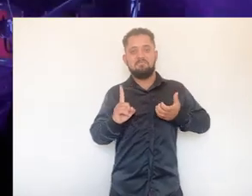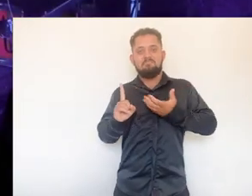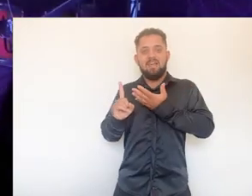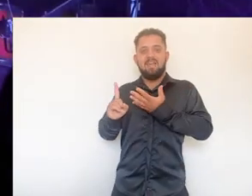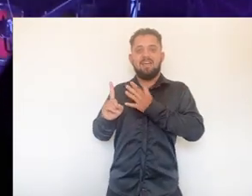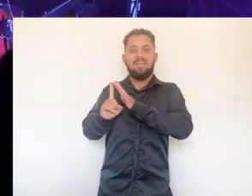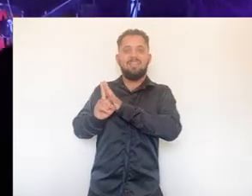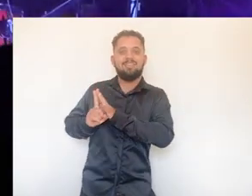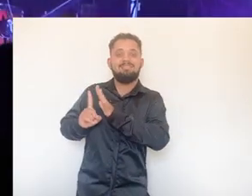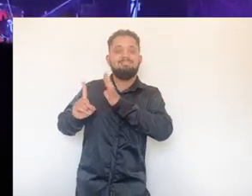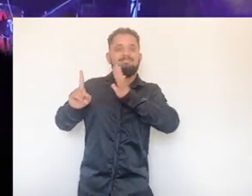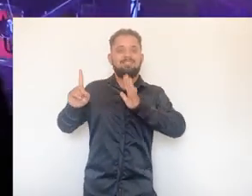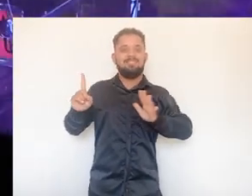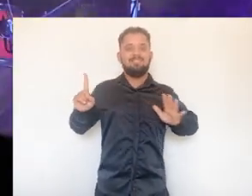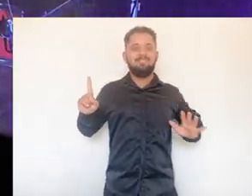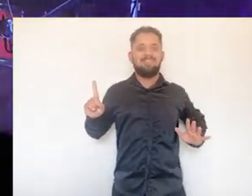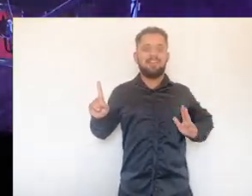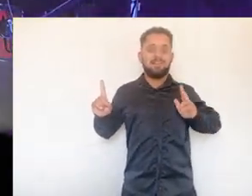sem